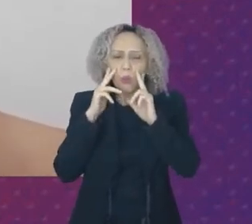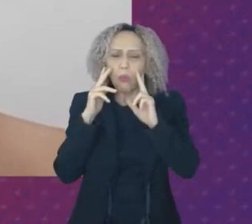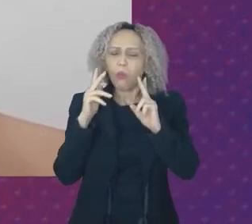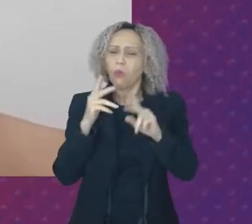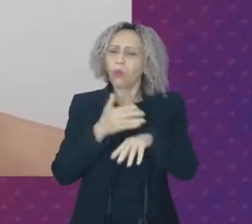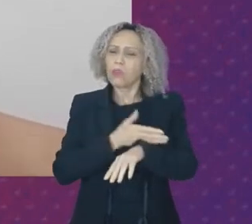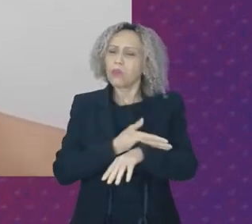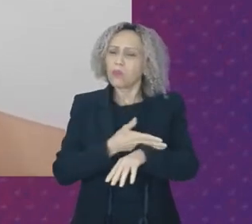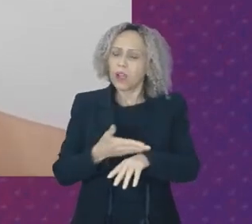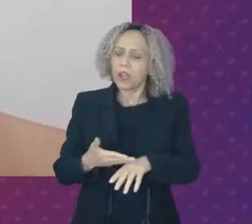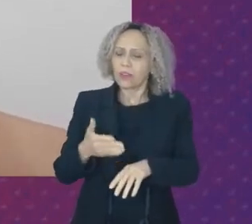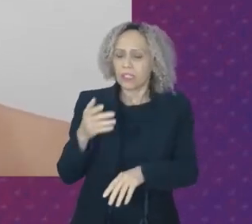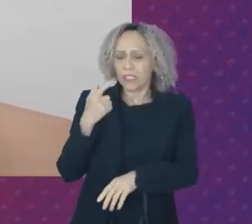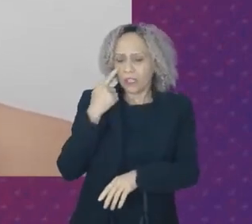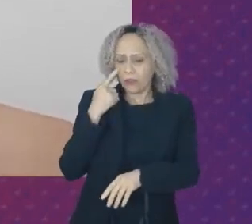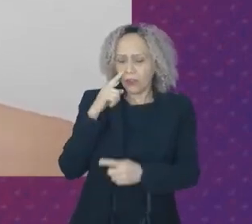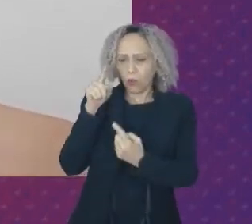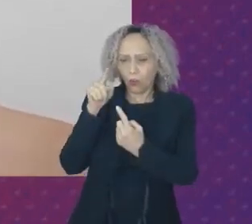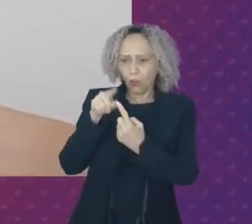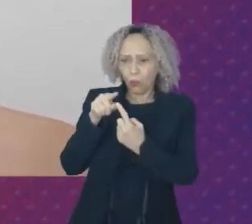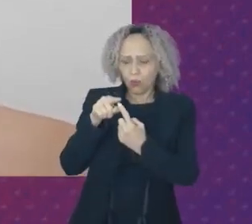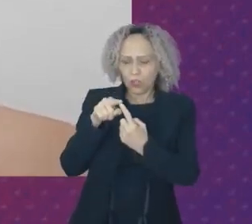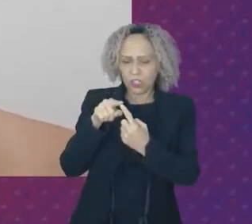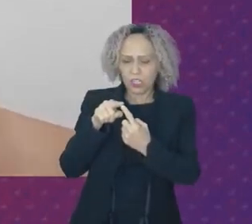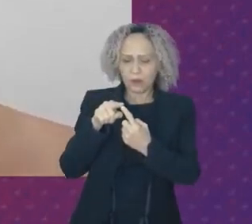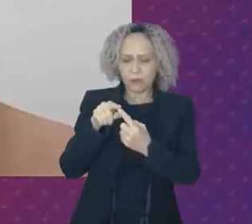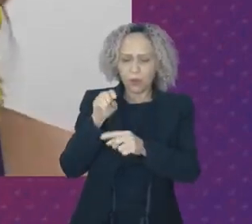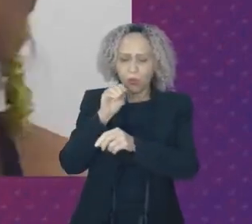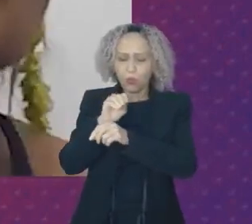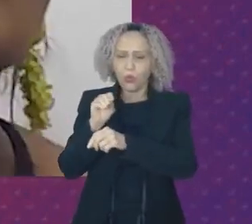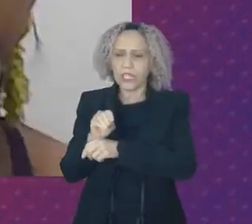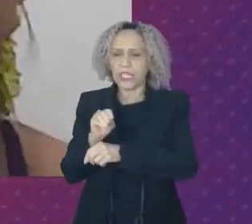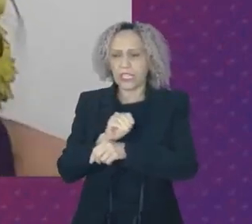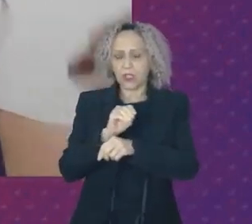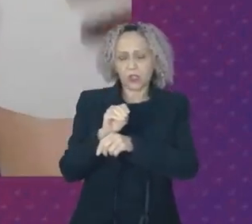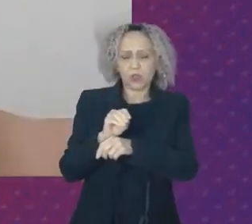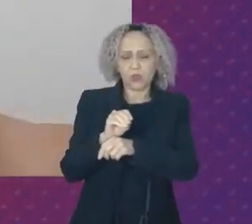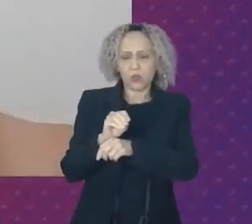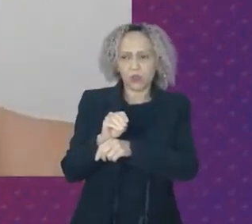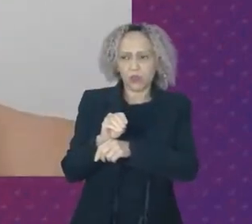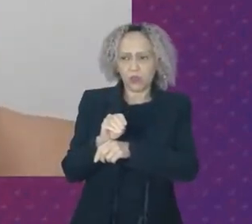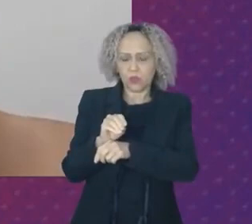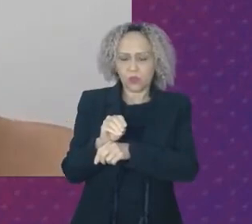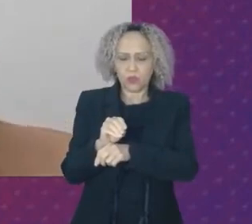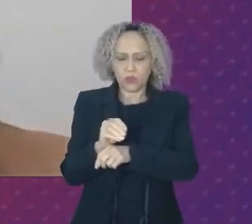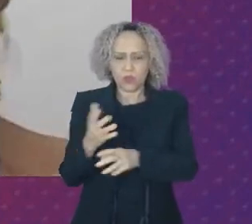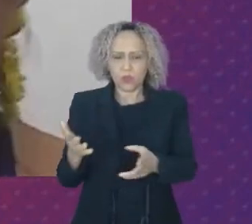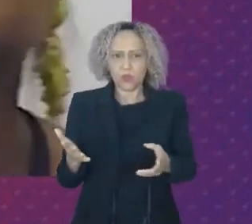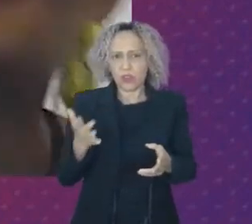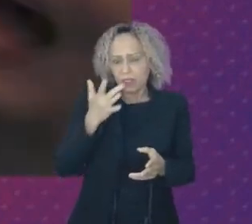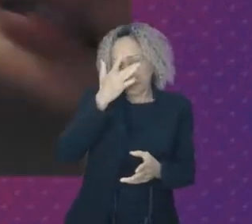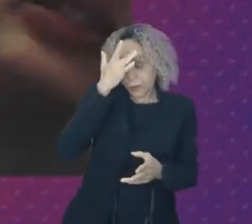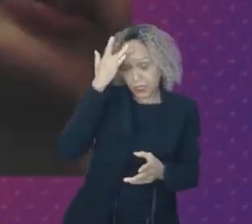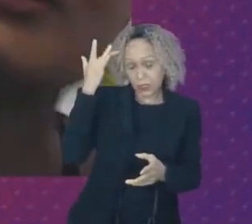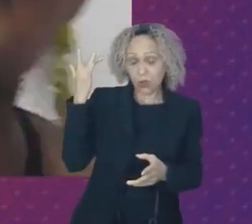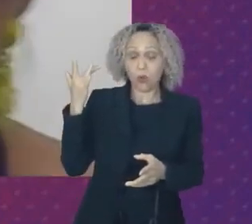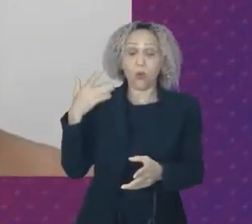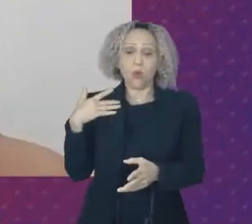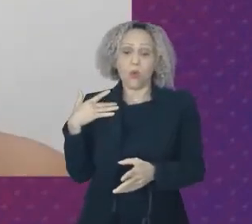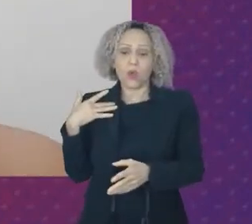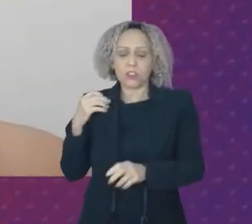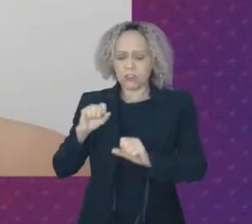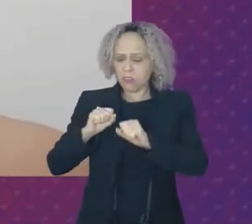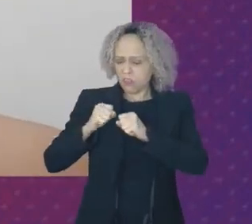do cuidador sendo utilizado em ONGs, por exemplo, né? Aquelas pessoas que vão até o território para cuidar das